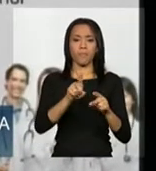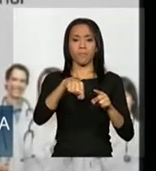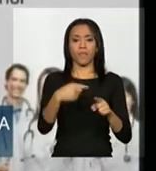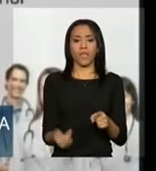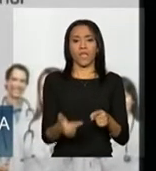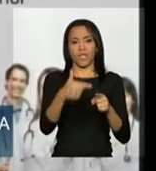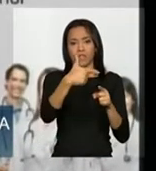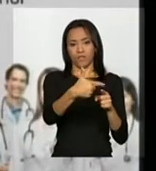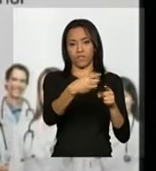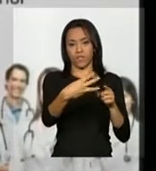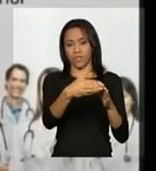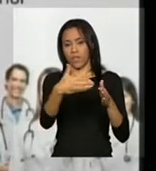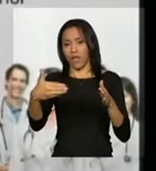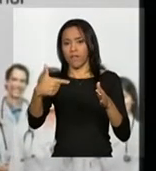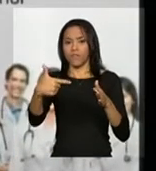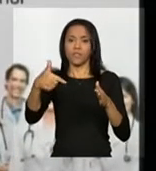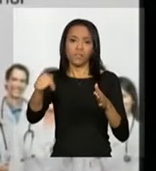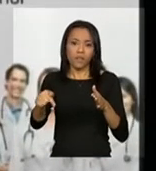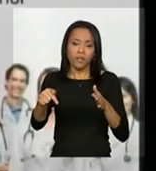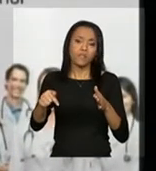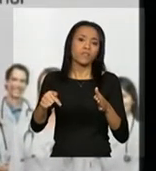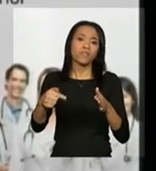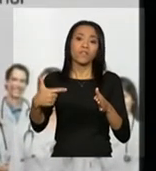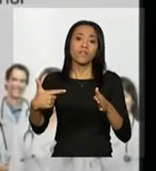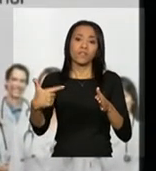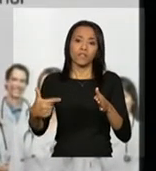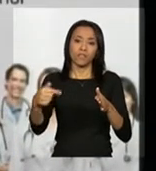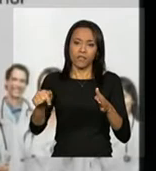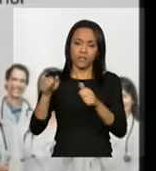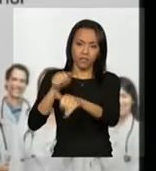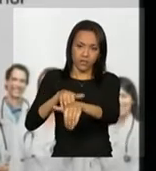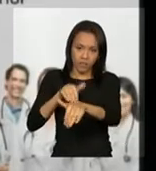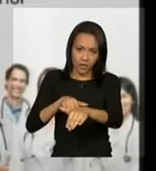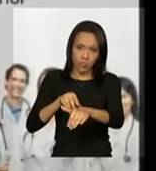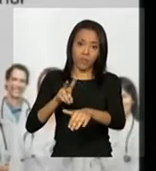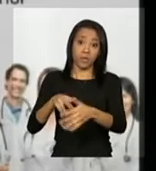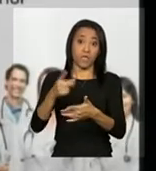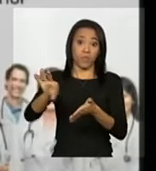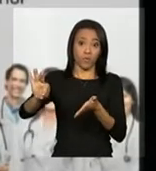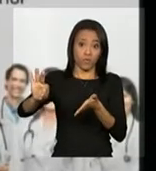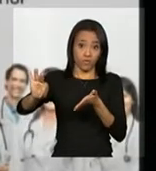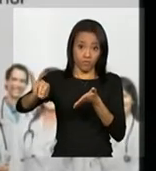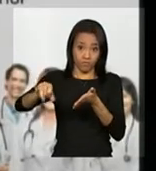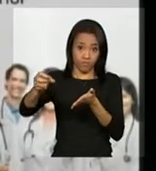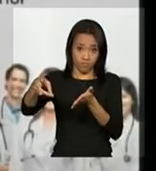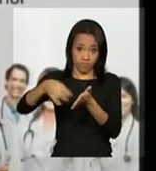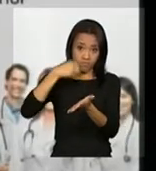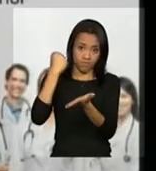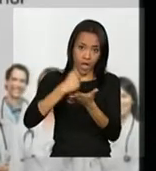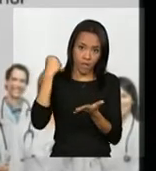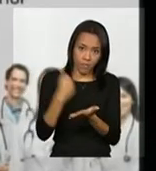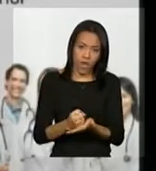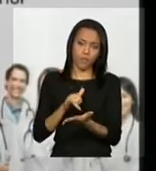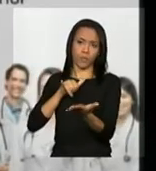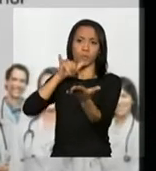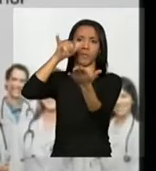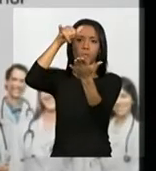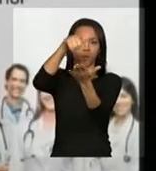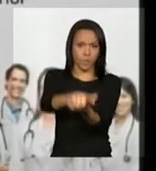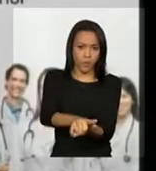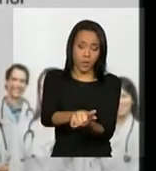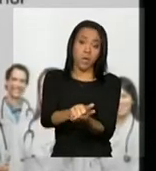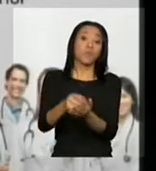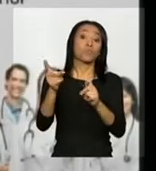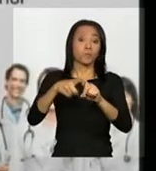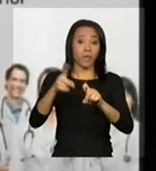27 de setembro será realizada a emissão de vistos e passagens para médicos estrangeiros e brasileiros